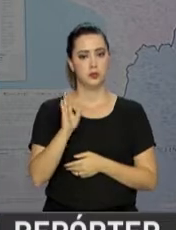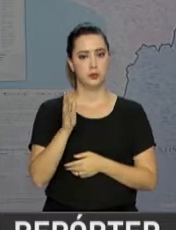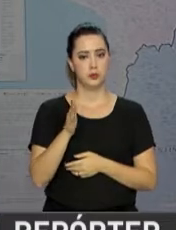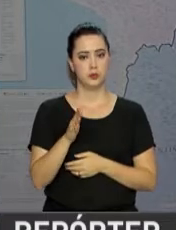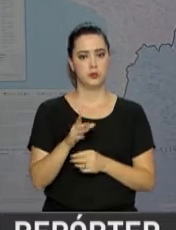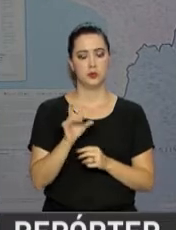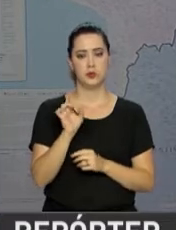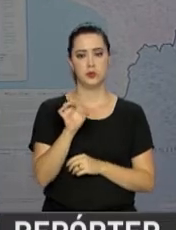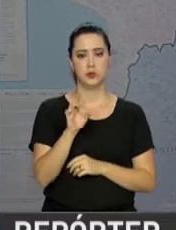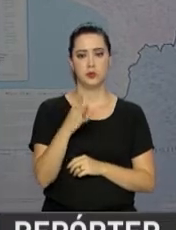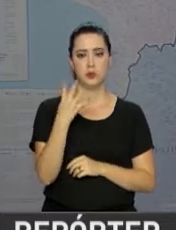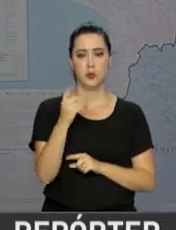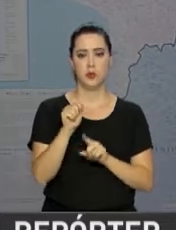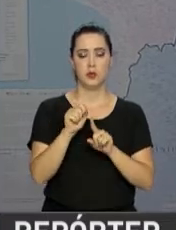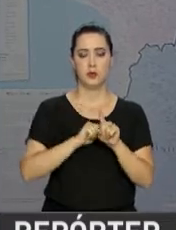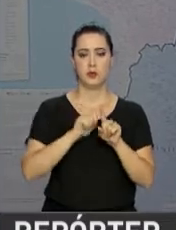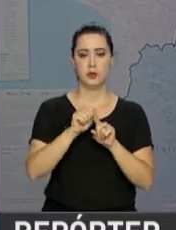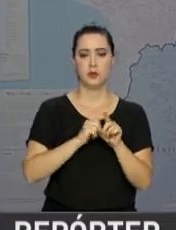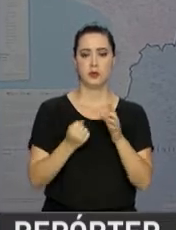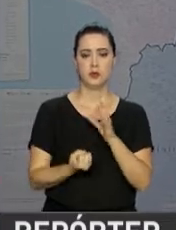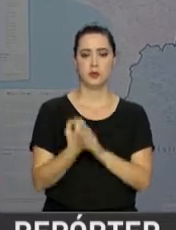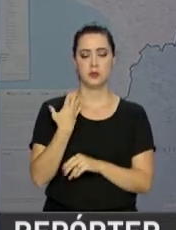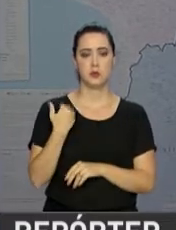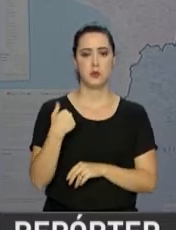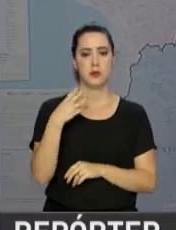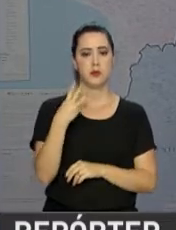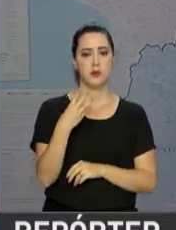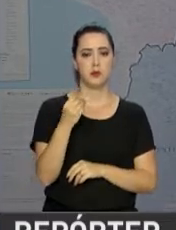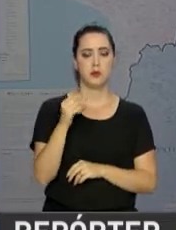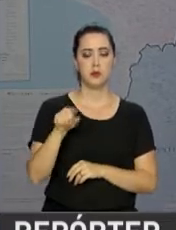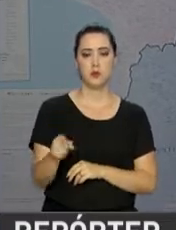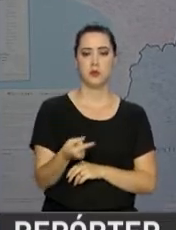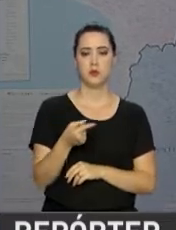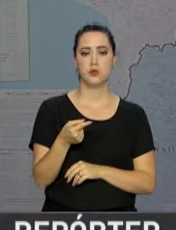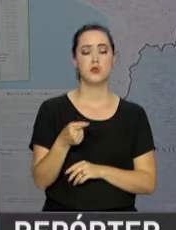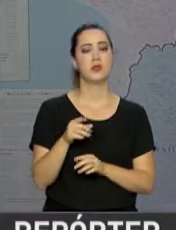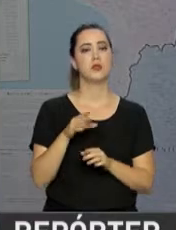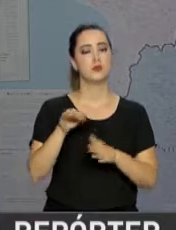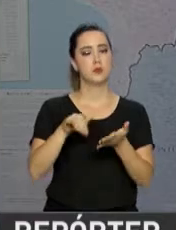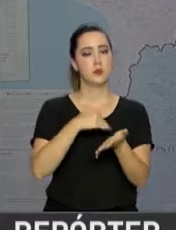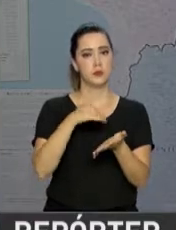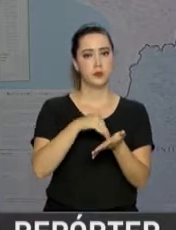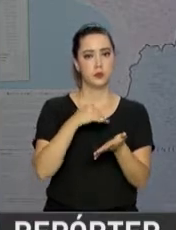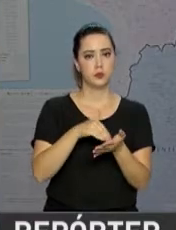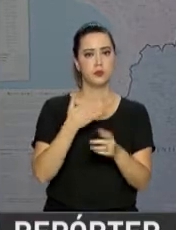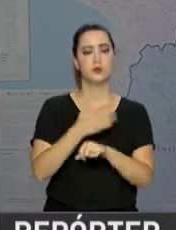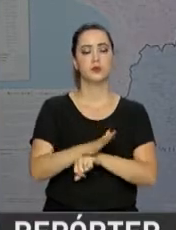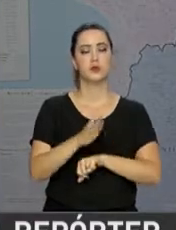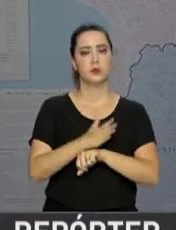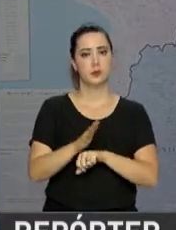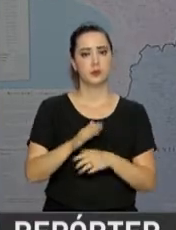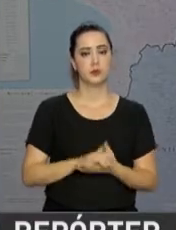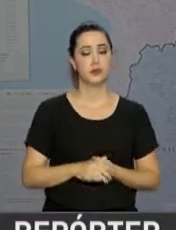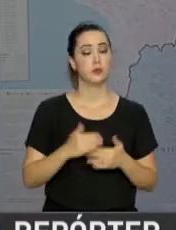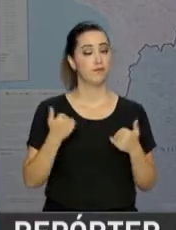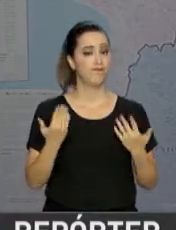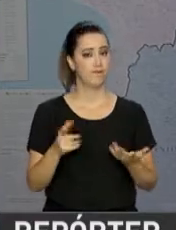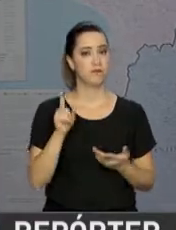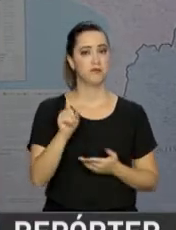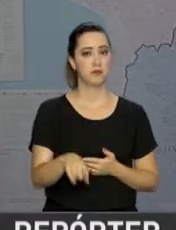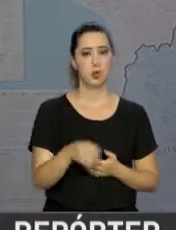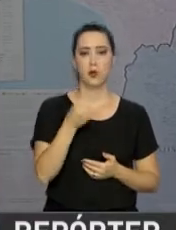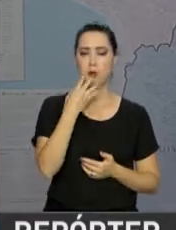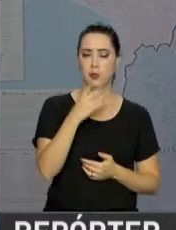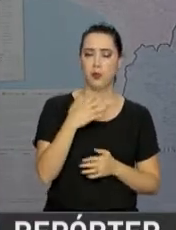com apenas 4 meses de criação, mais de 300 mil inscritos para curso de qualificação profissional. Isso tem